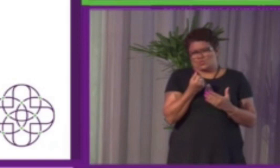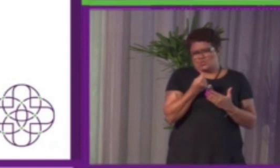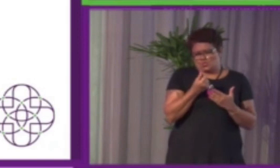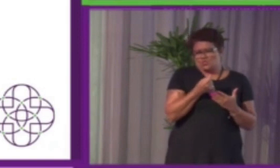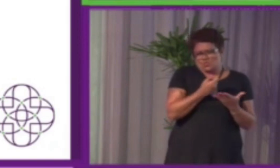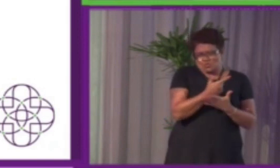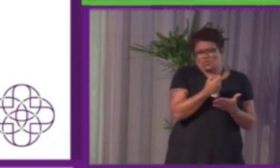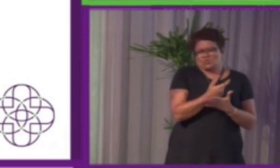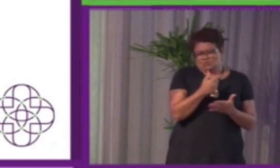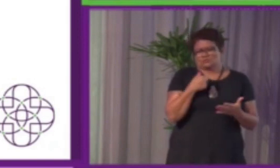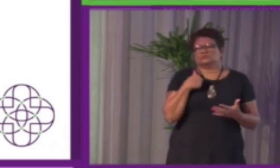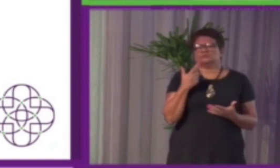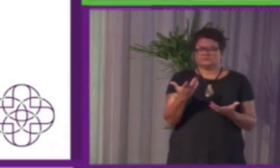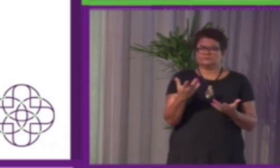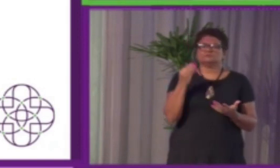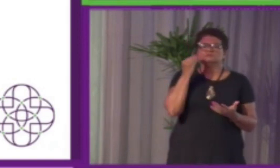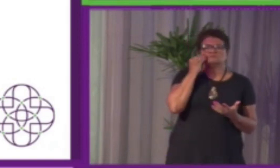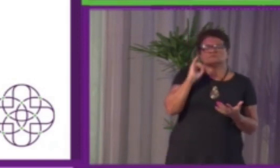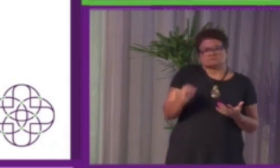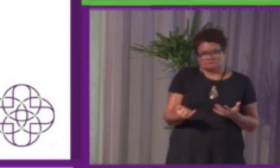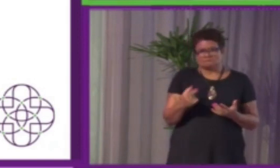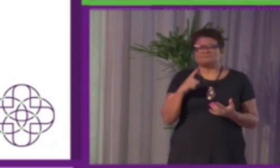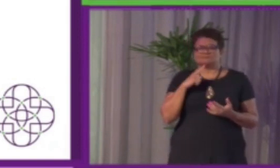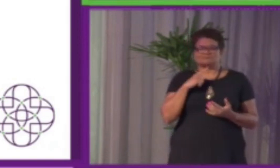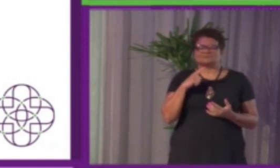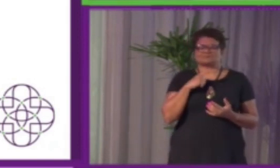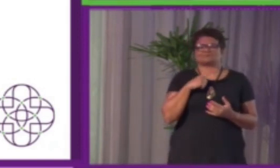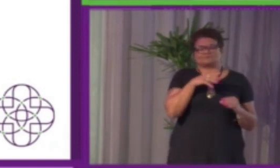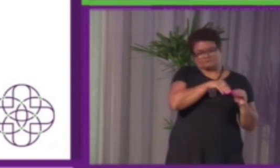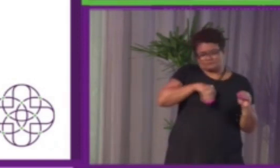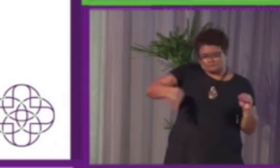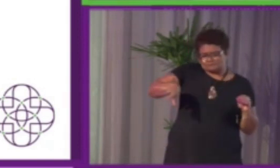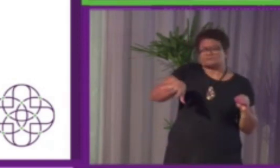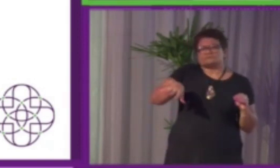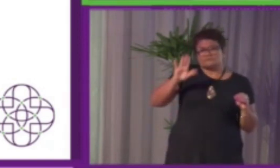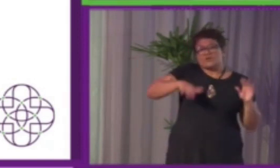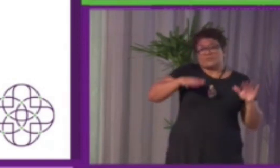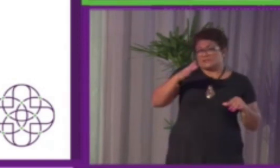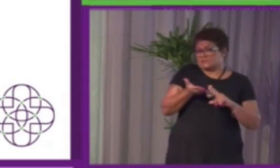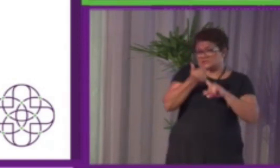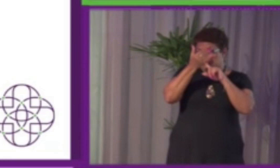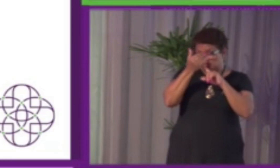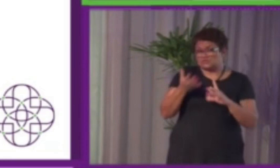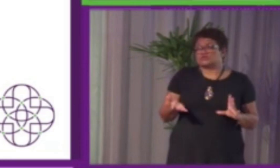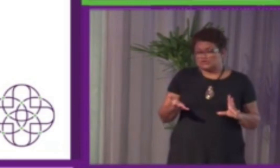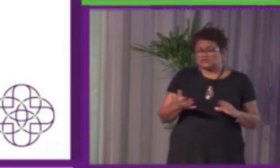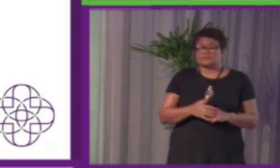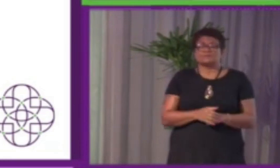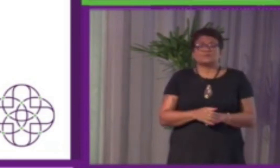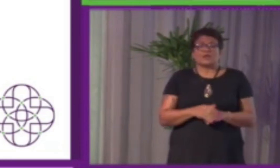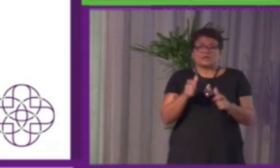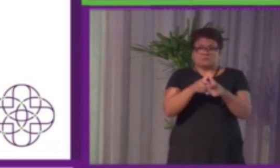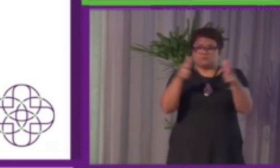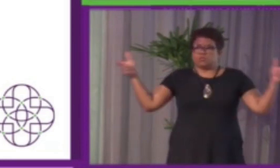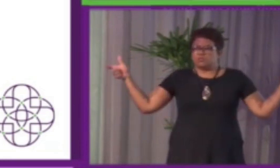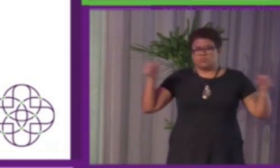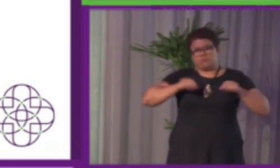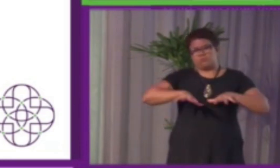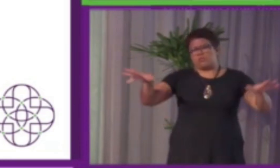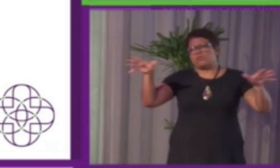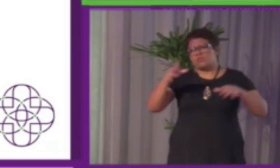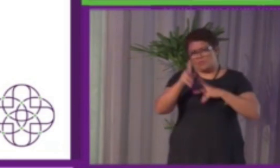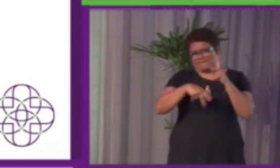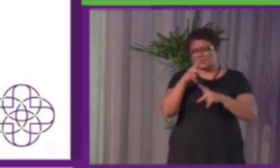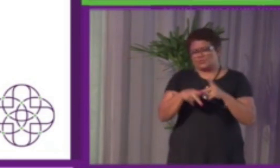de deslocamento de saúde em função da introdução de outra tecnologia e de tentar maximizar a saúde de toda a